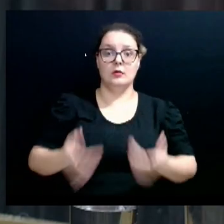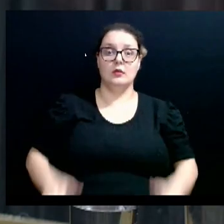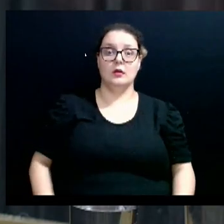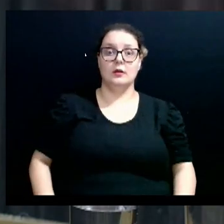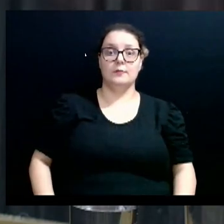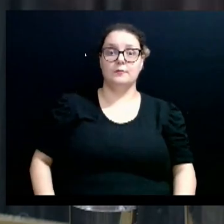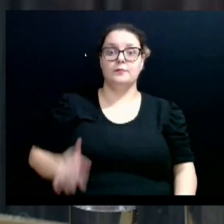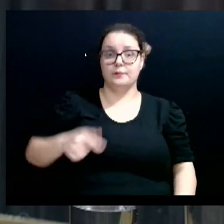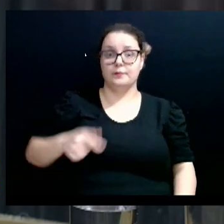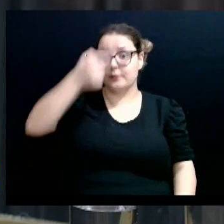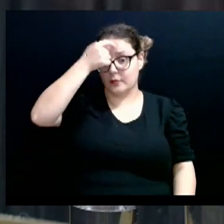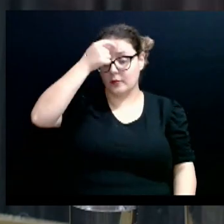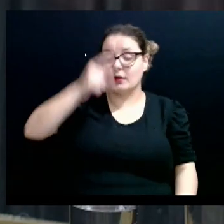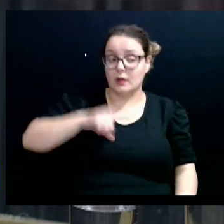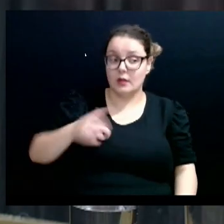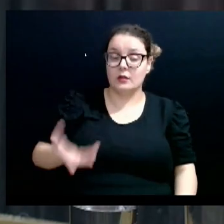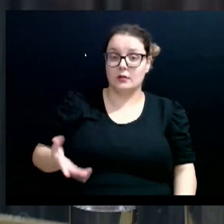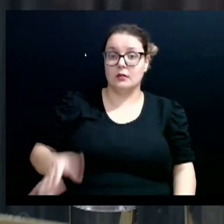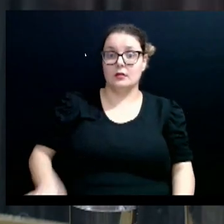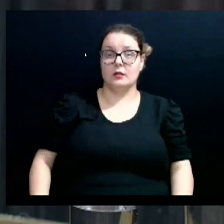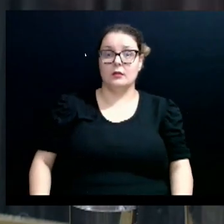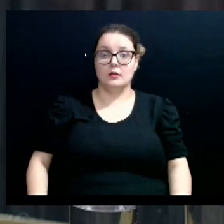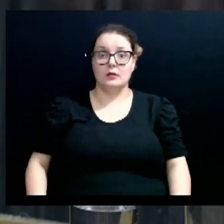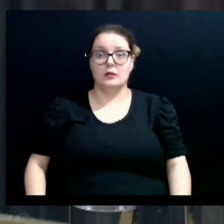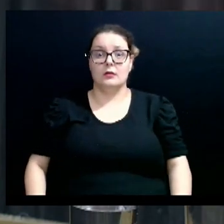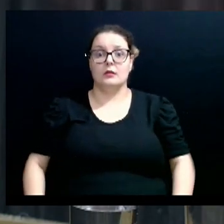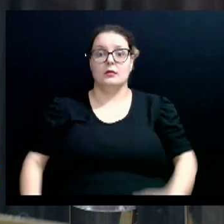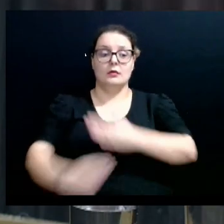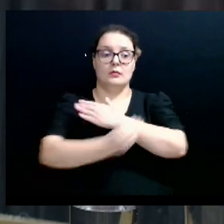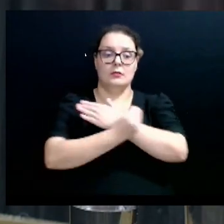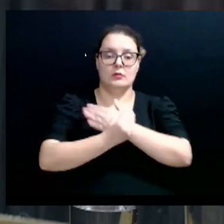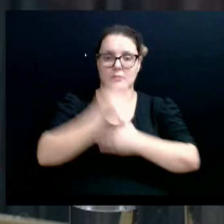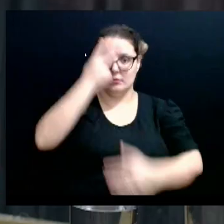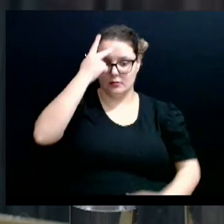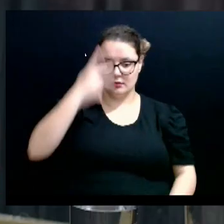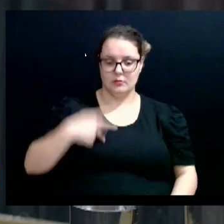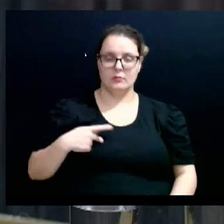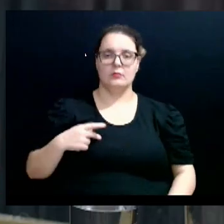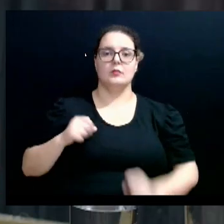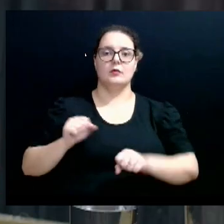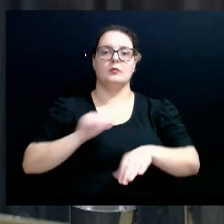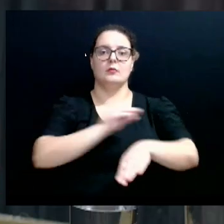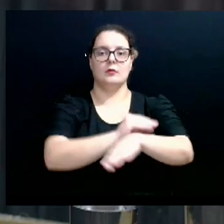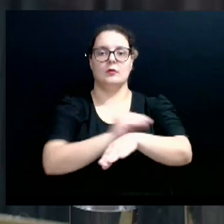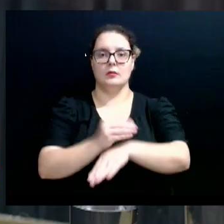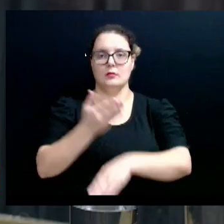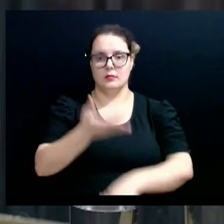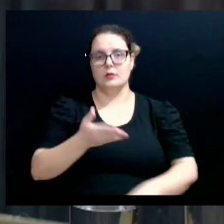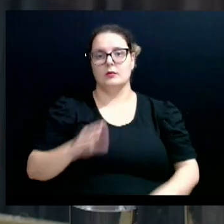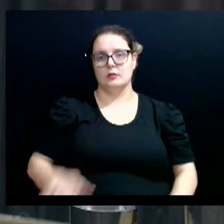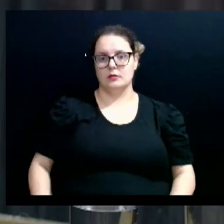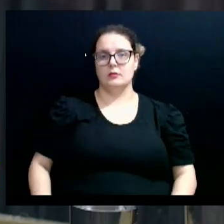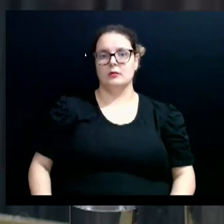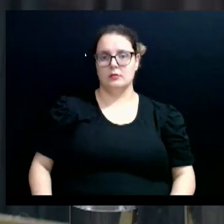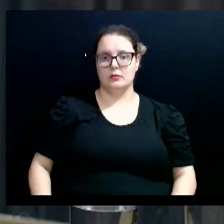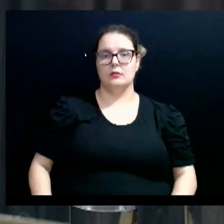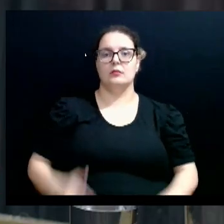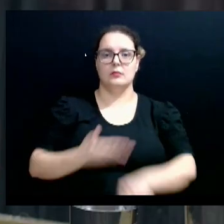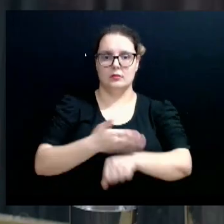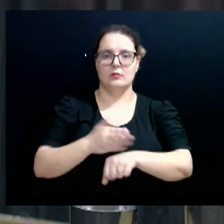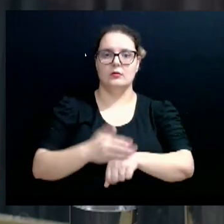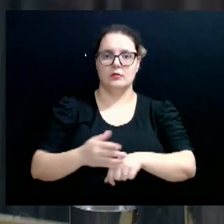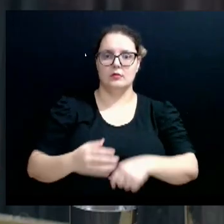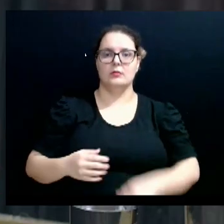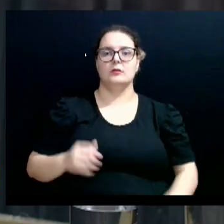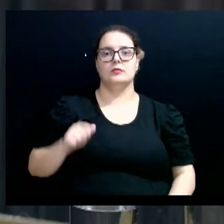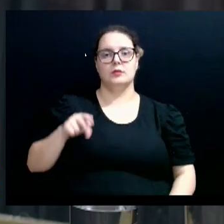consciência e eu cuidando de mim para poder cuidar de você. Né? Exatamente. Com um exercício de autocompaixão,